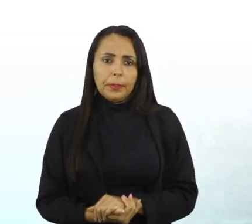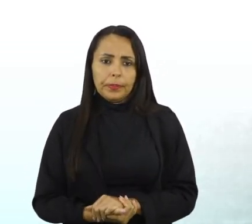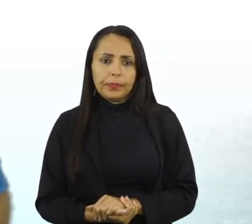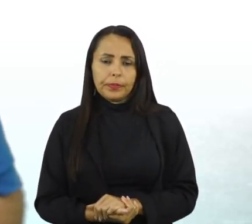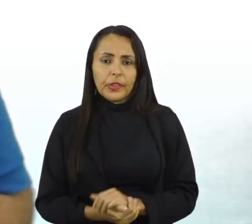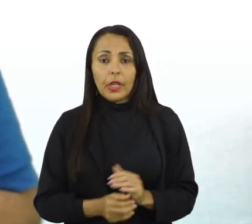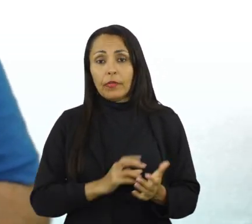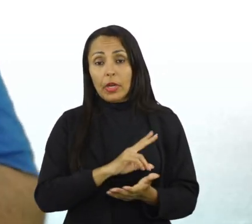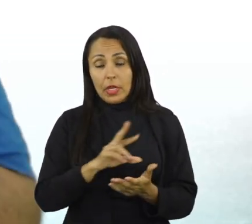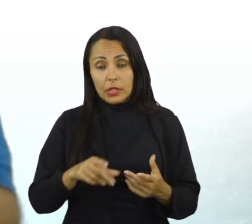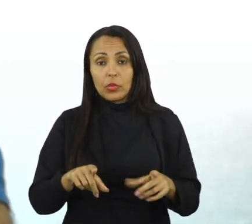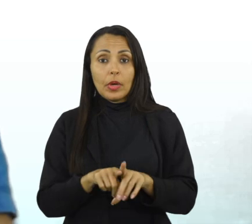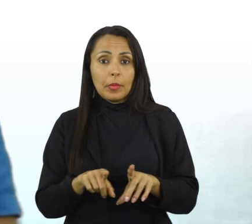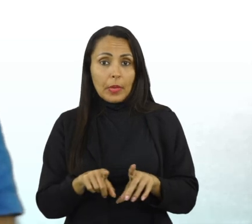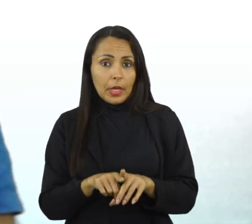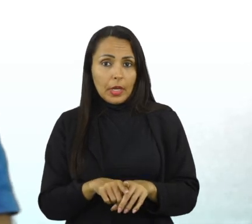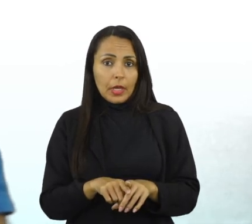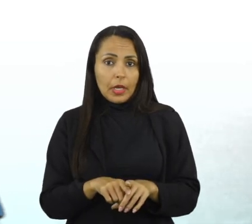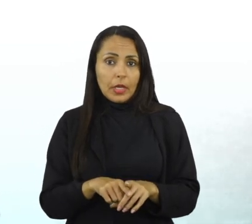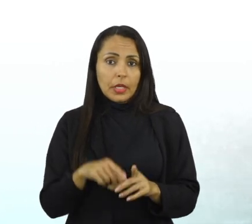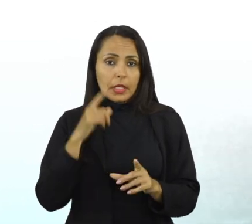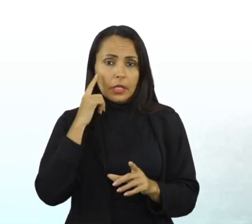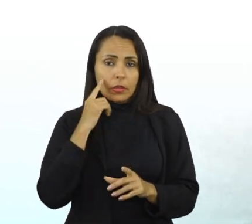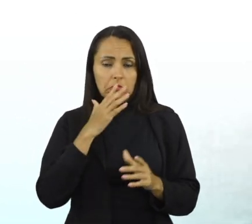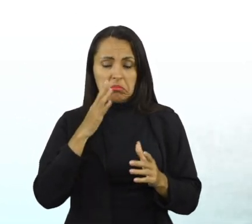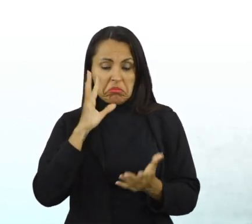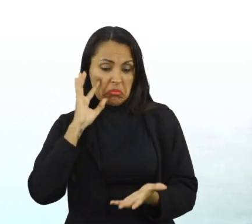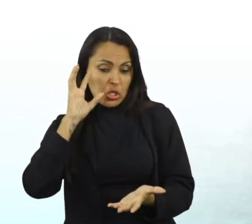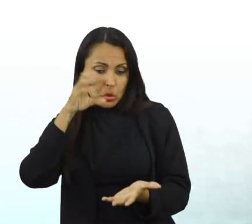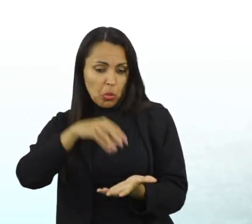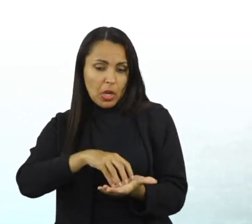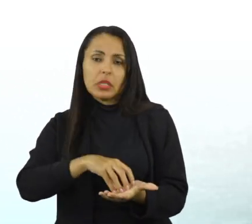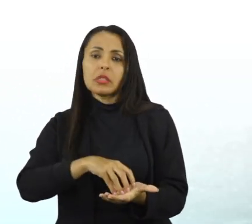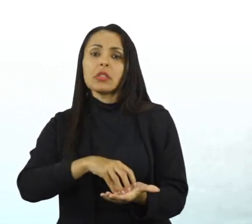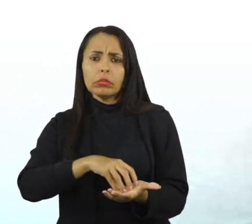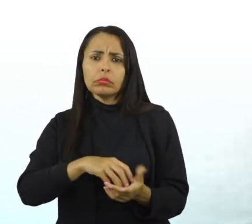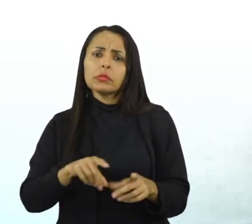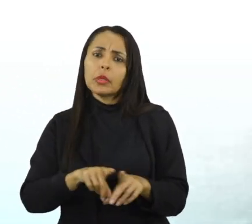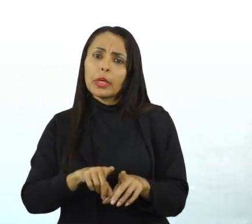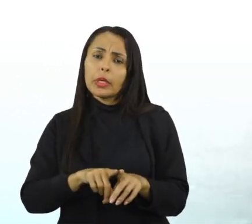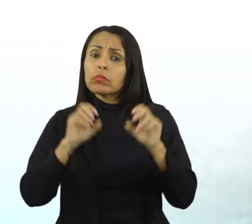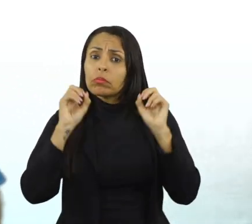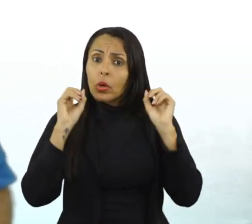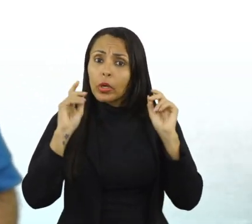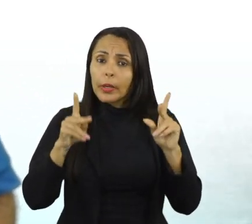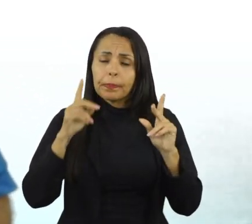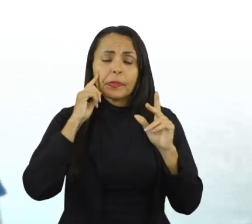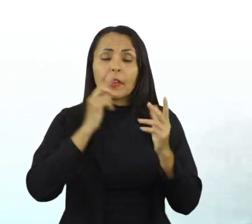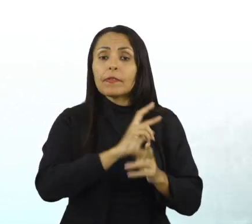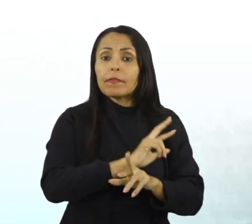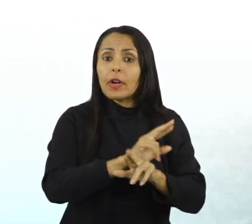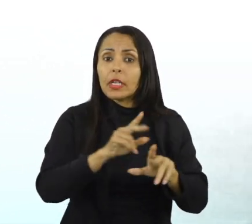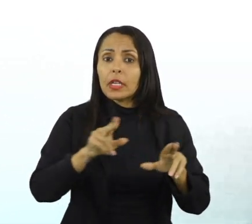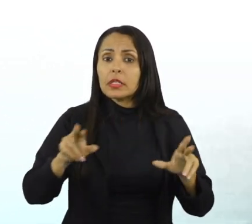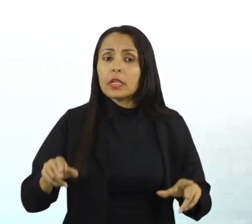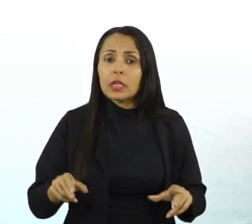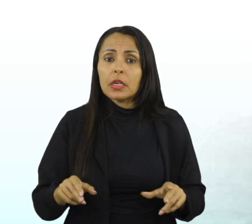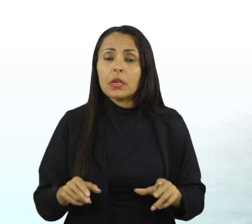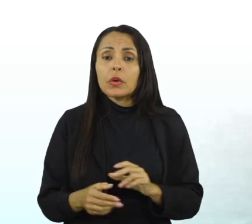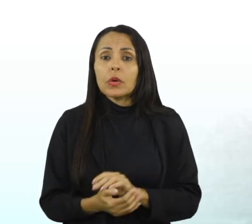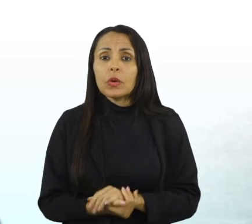aí. A variação também situacional também está presente aí. Ok?